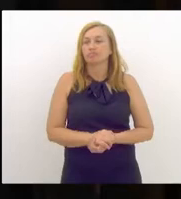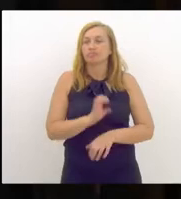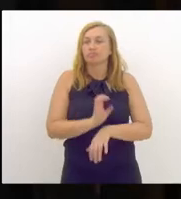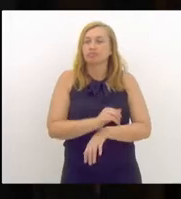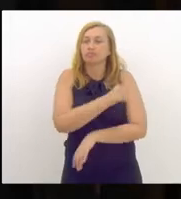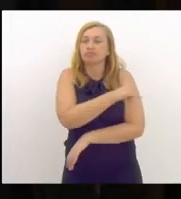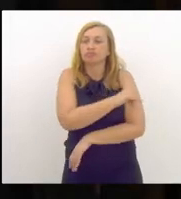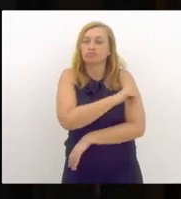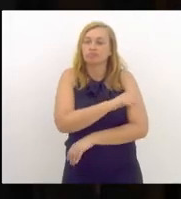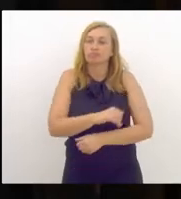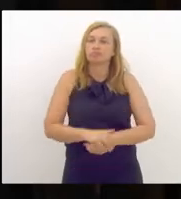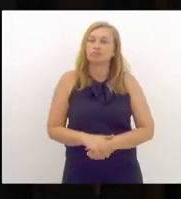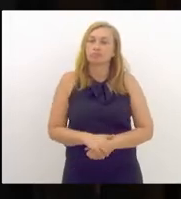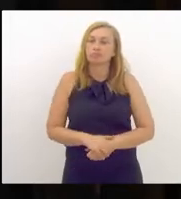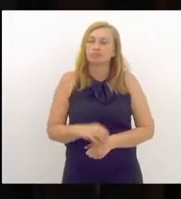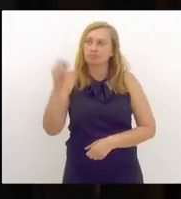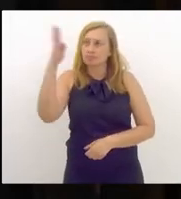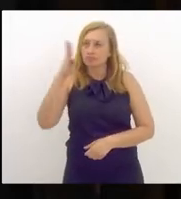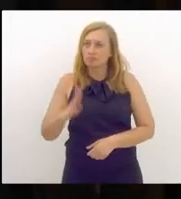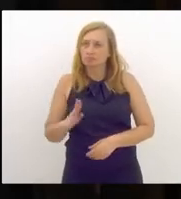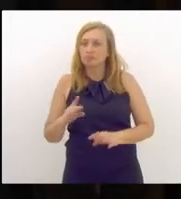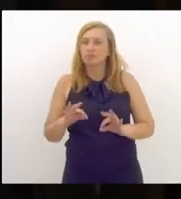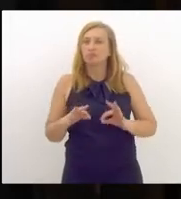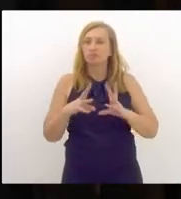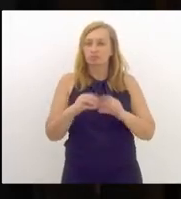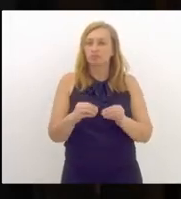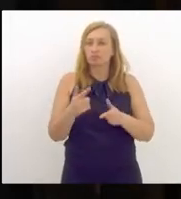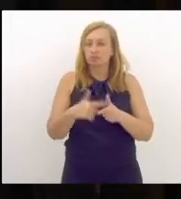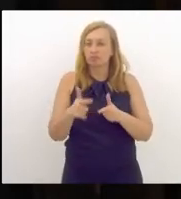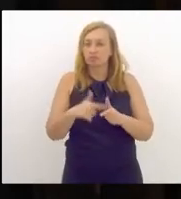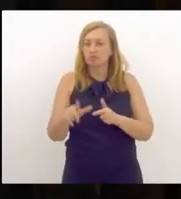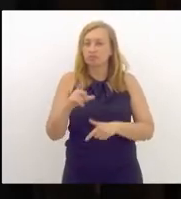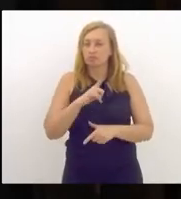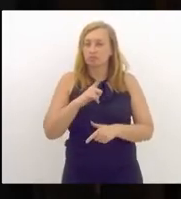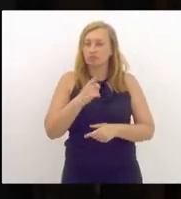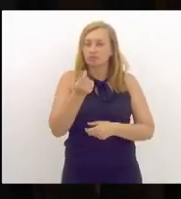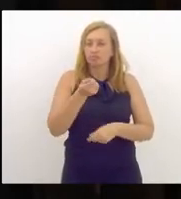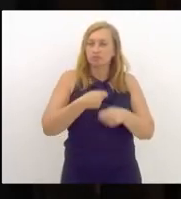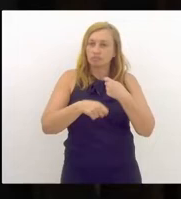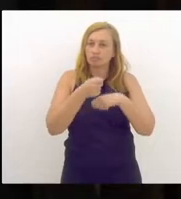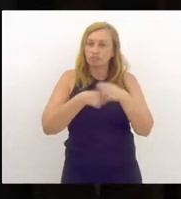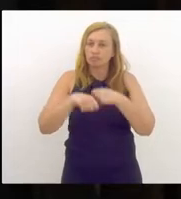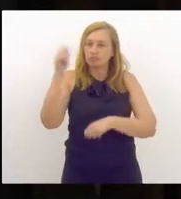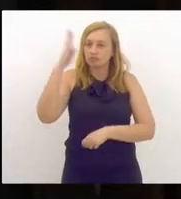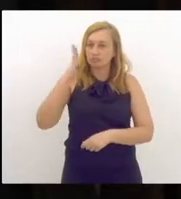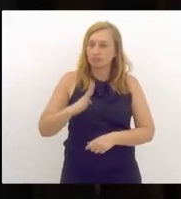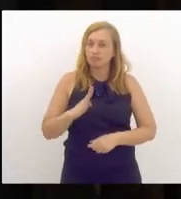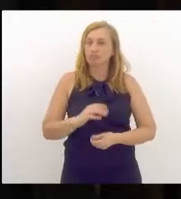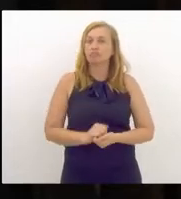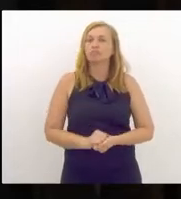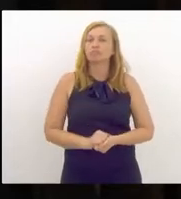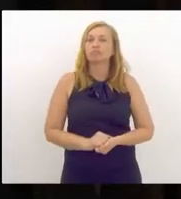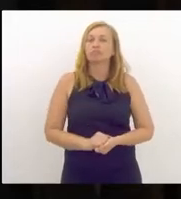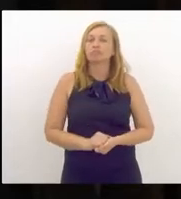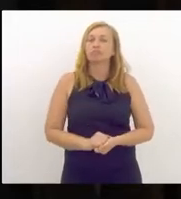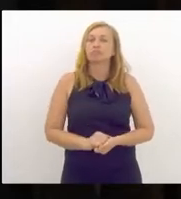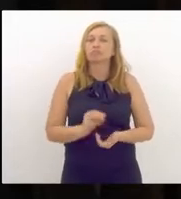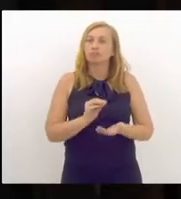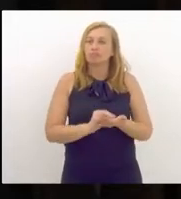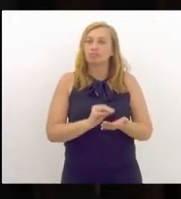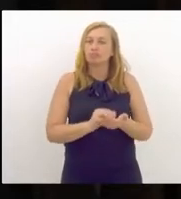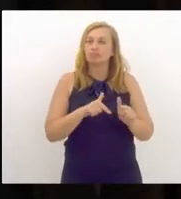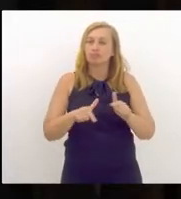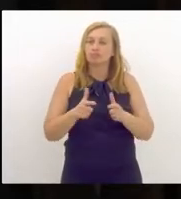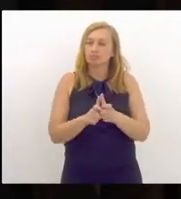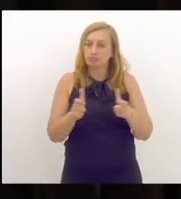Estados Unidos já tá o Brasil com todo o problema que tem que a economia brasileira rasteja né E ainda tem uma taxa de desemprego muito